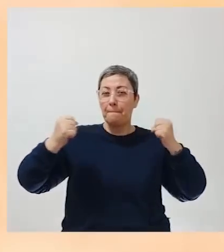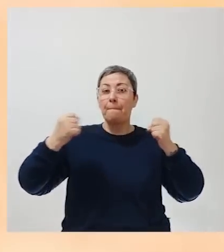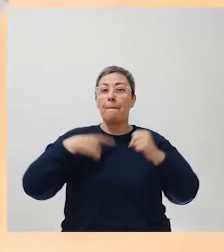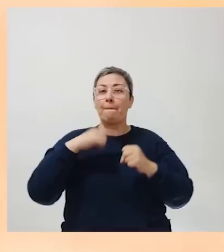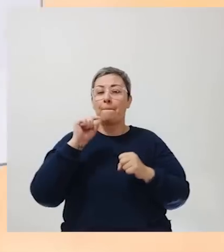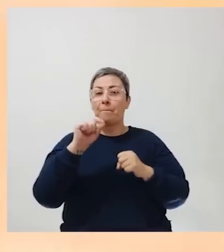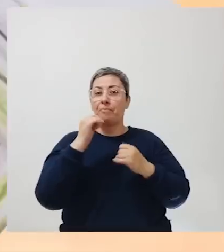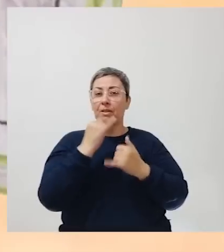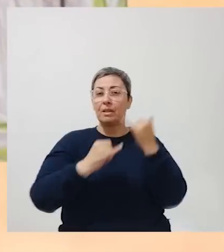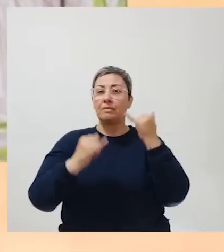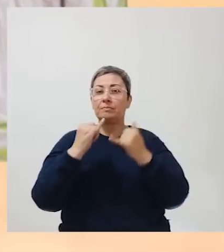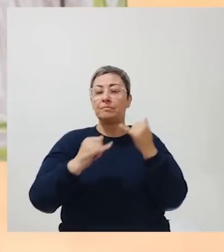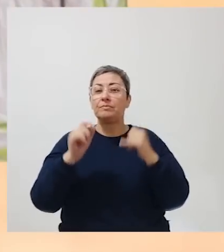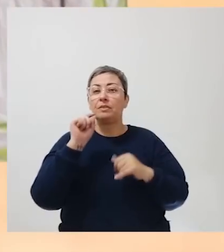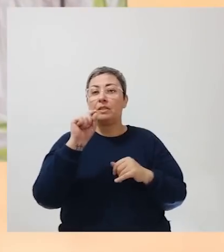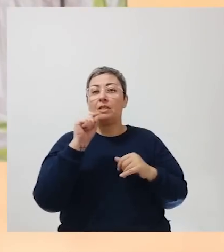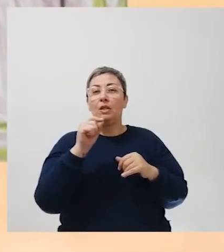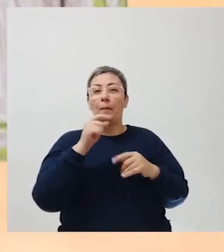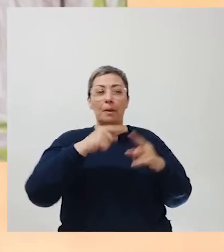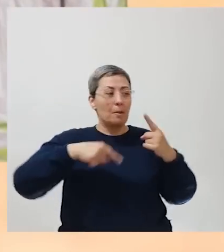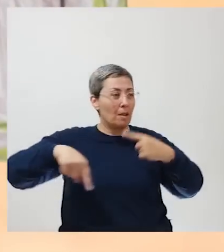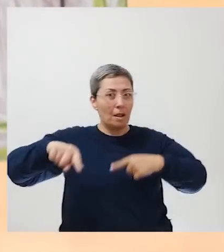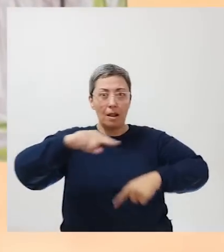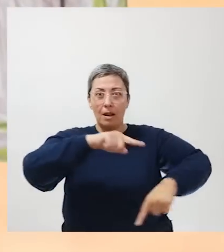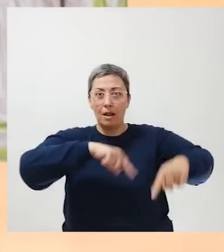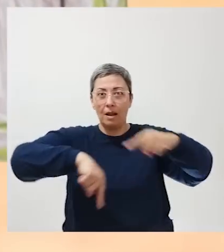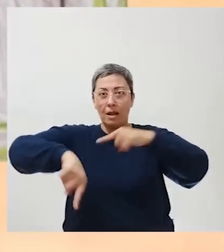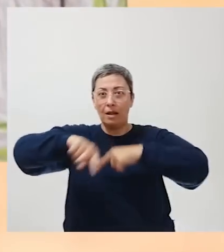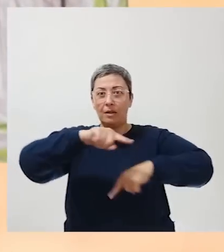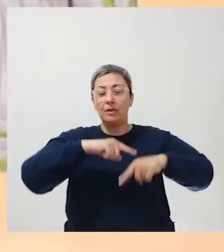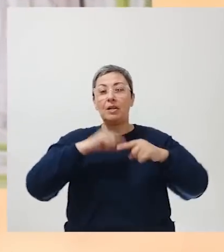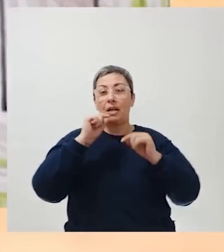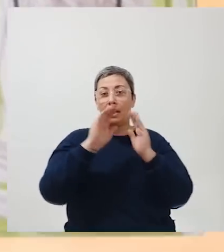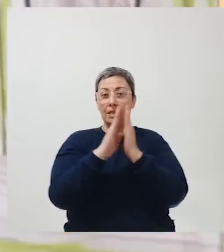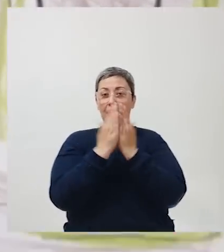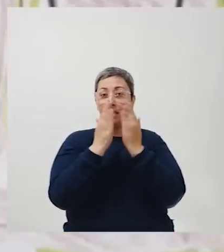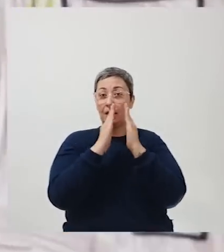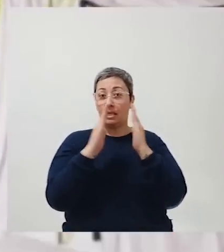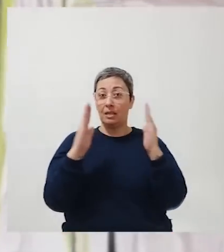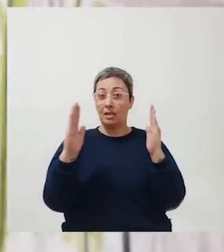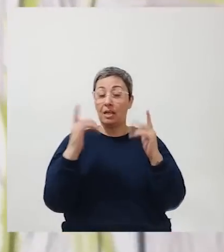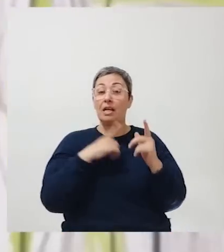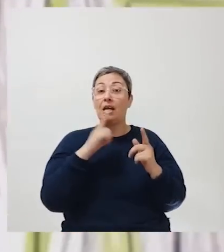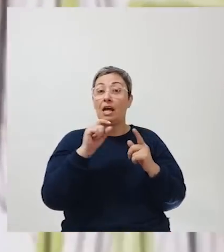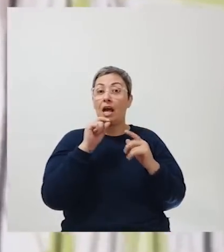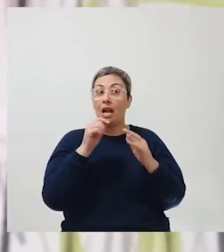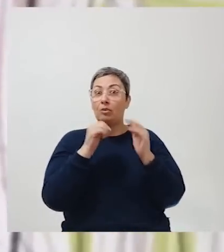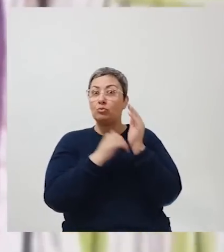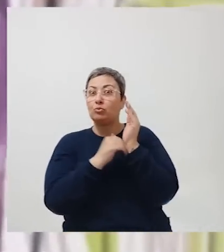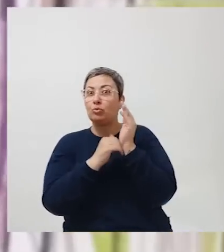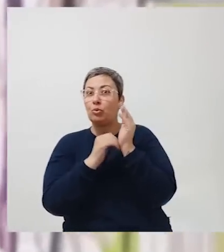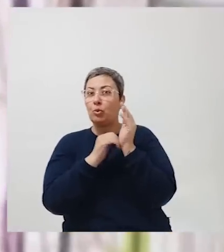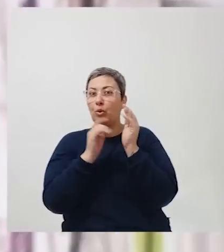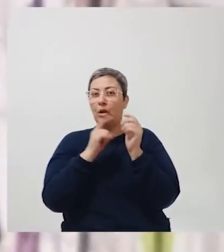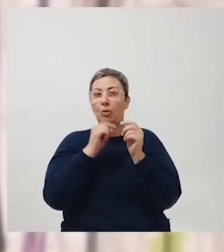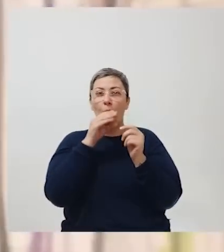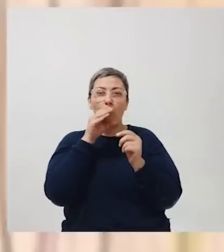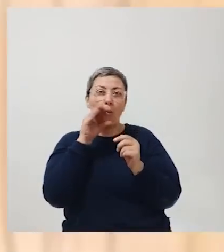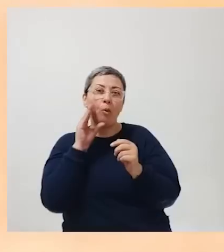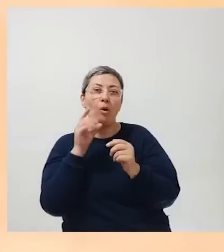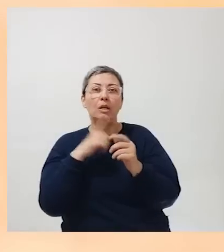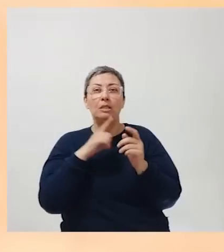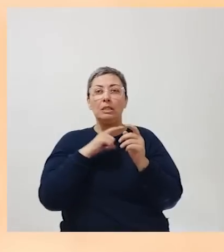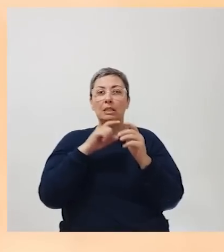que parecia um labirinto. Essa biblioteca era secreta. Ela tinha